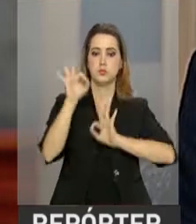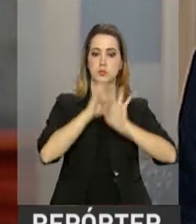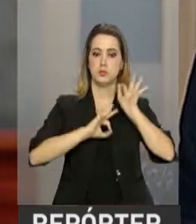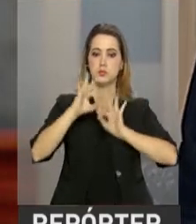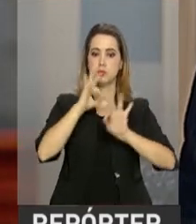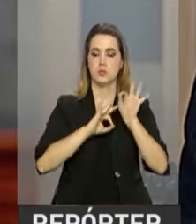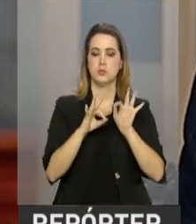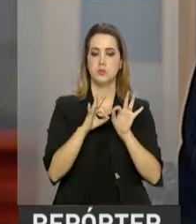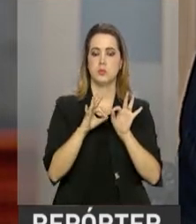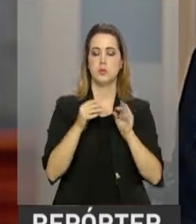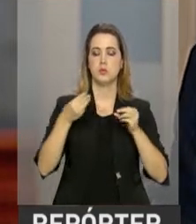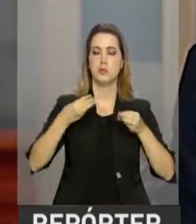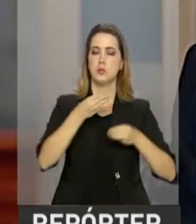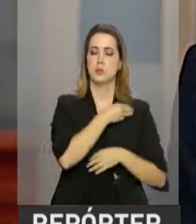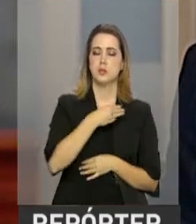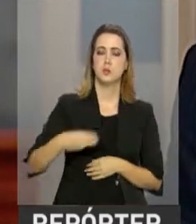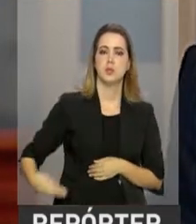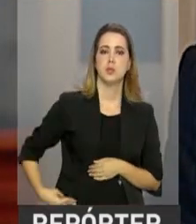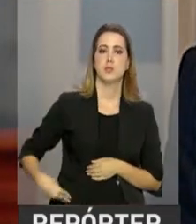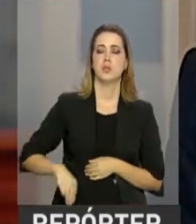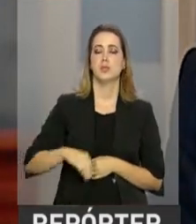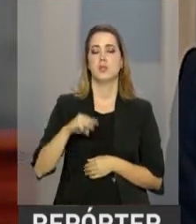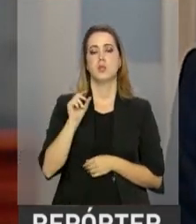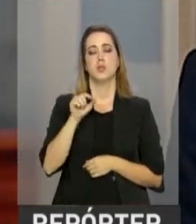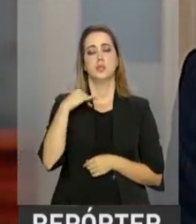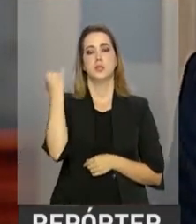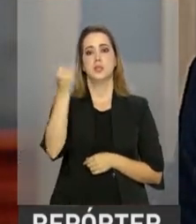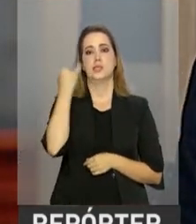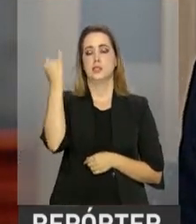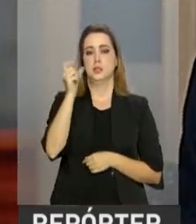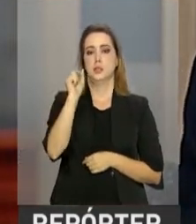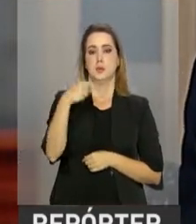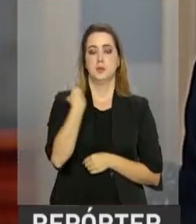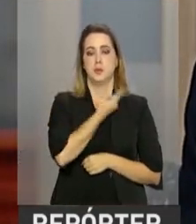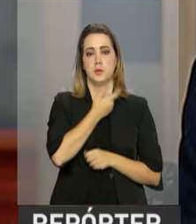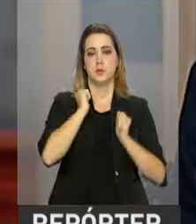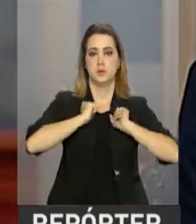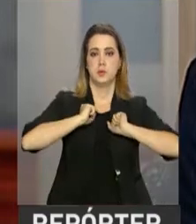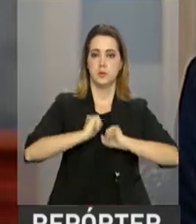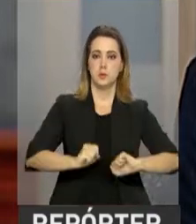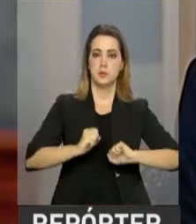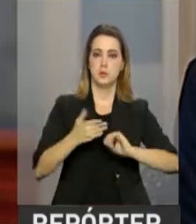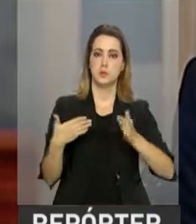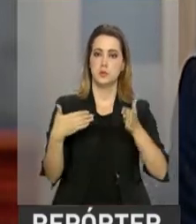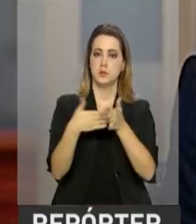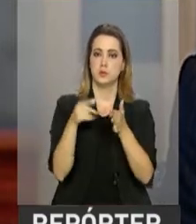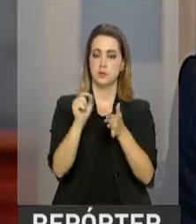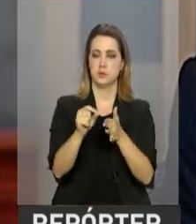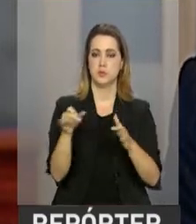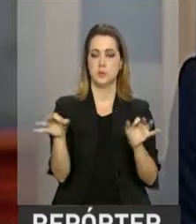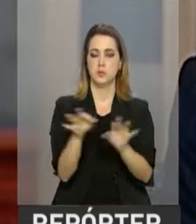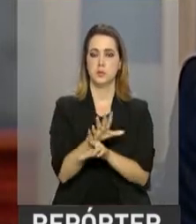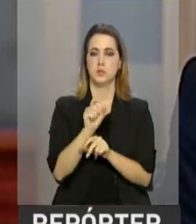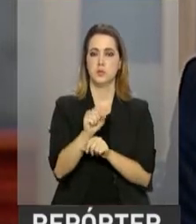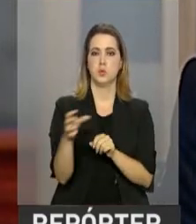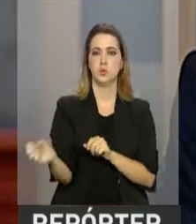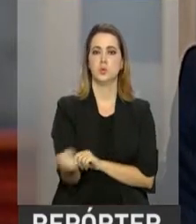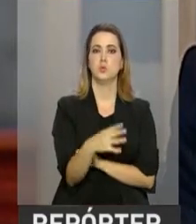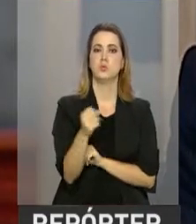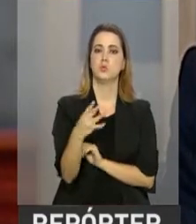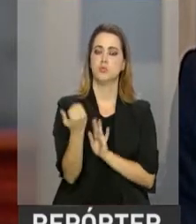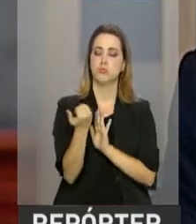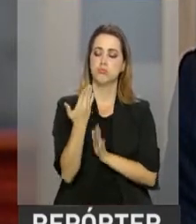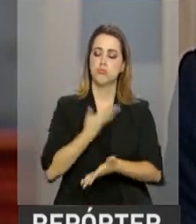pelo ministro José Serra. É importantíssima para que nós possamos, até o final do ano, assinar novos protocolos de